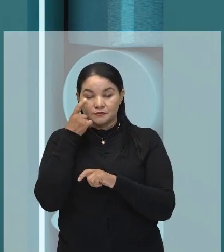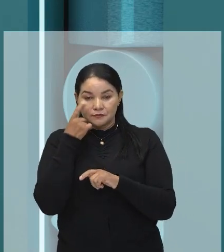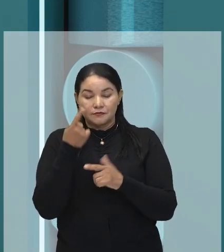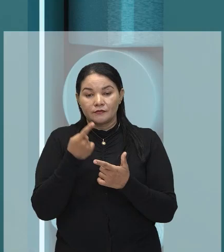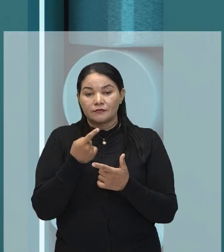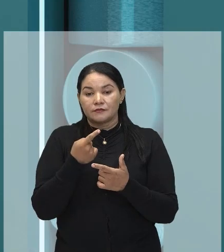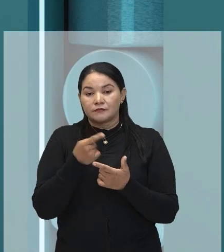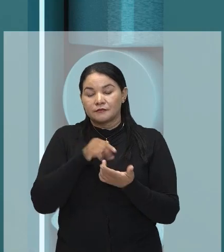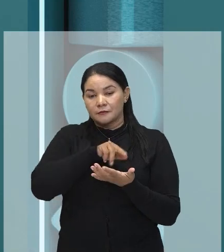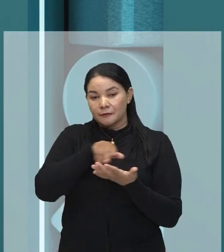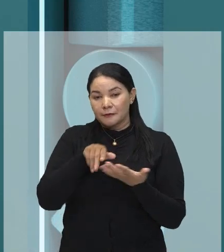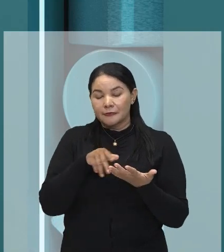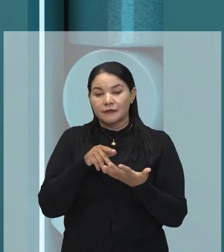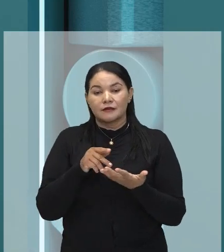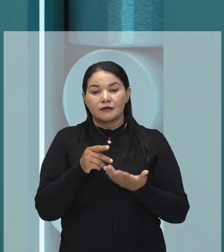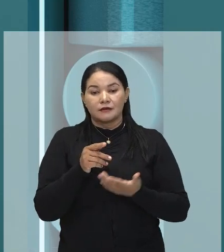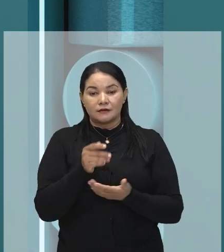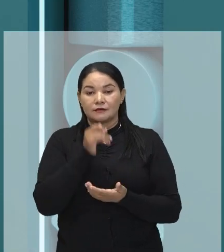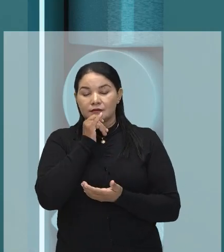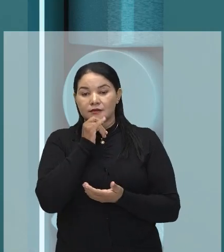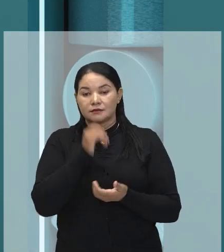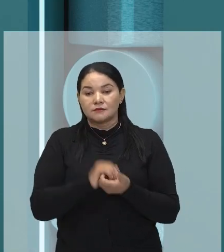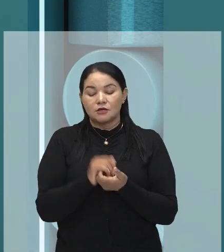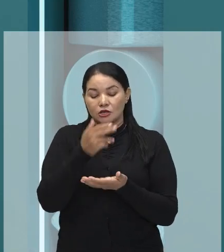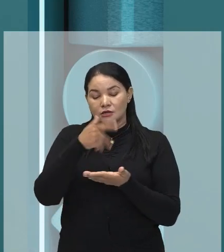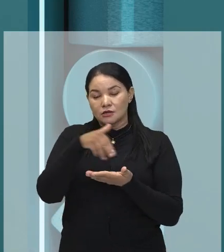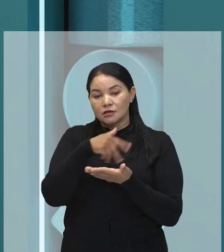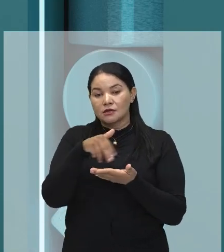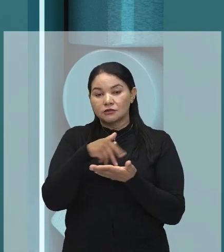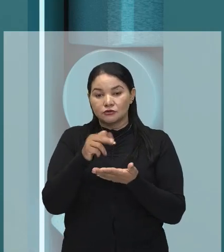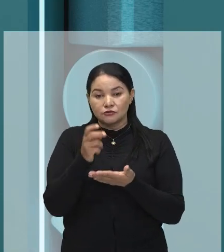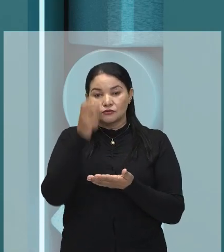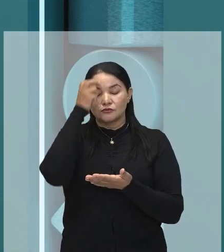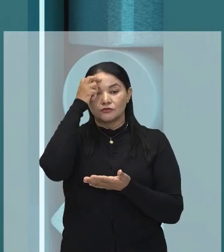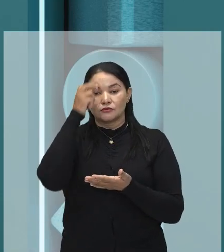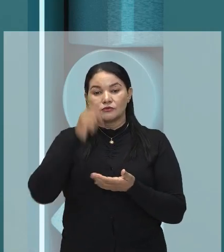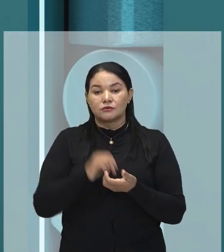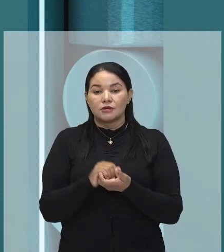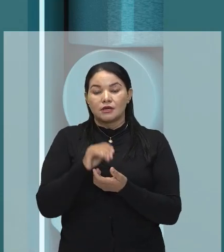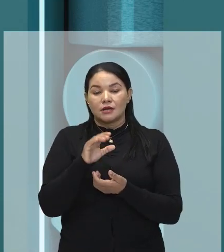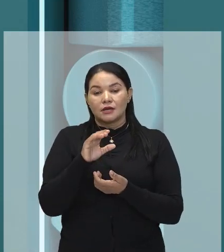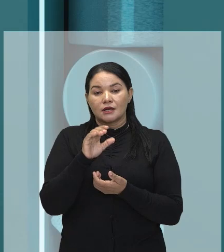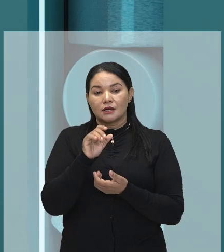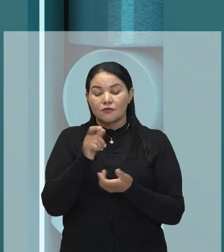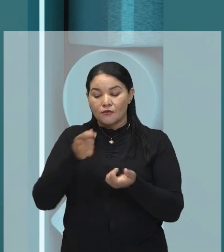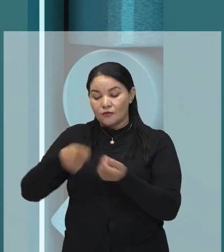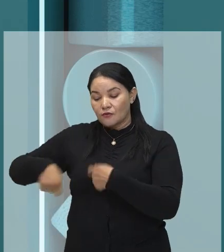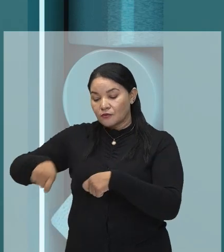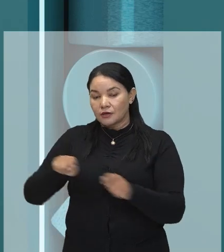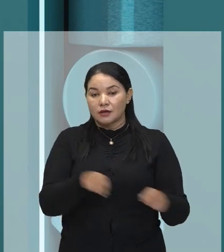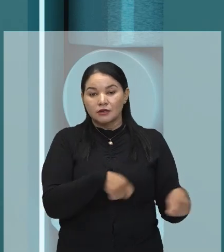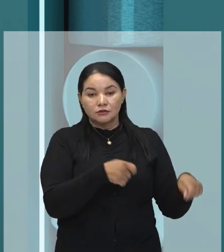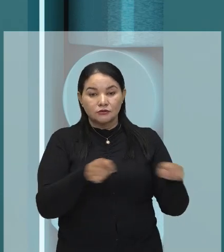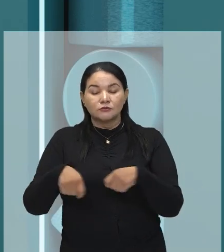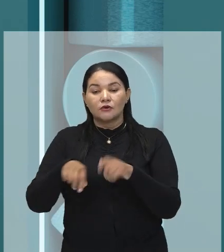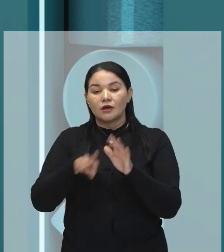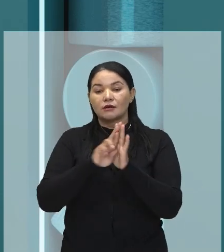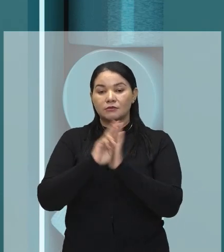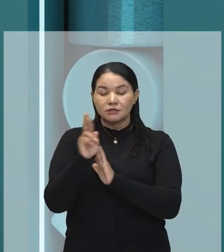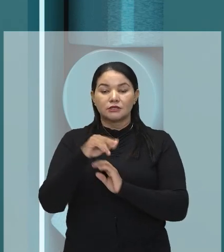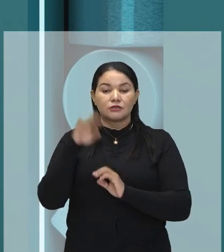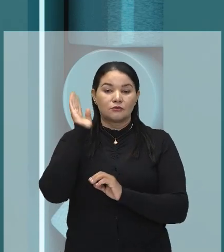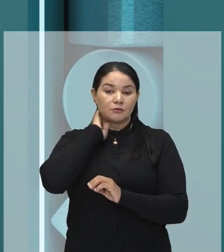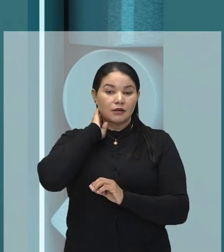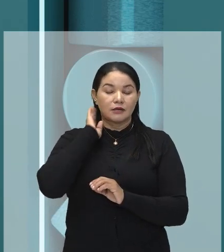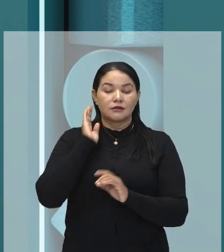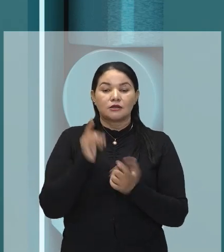uma cultura, por exemplo, uma dança cultural, que é o carimbó, que representa o Pará. Nós vimos